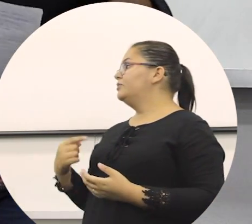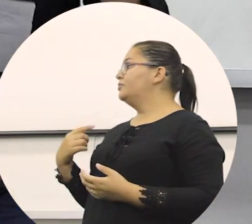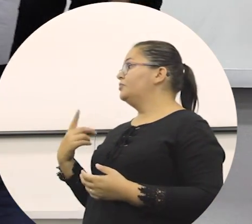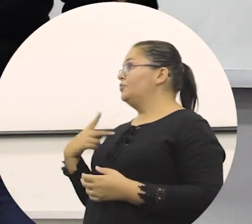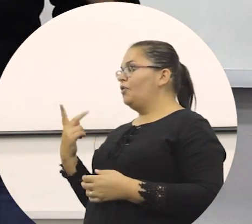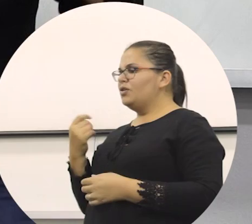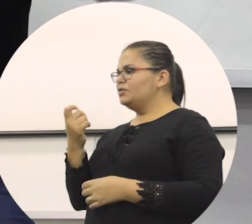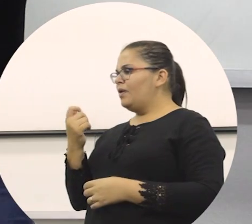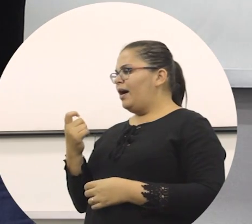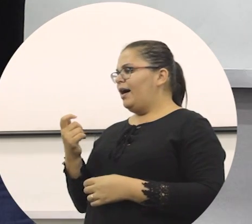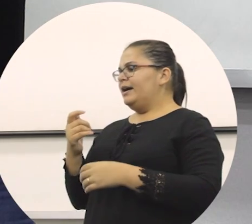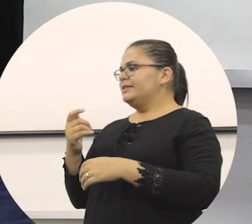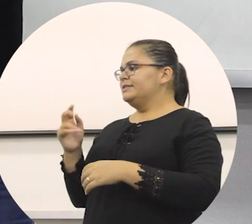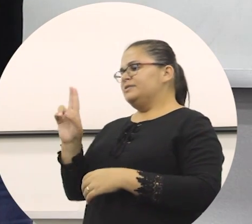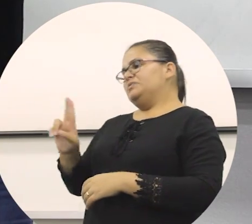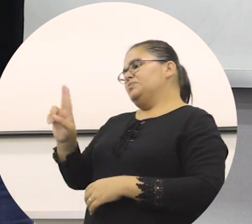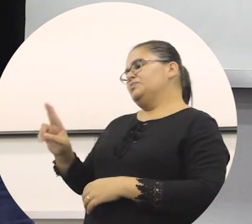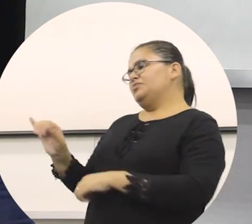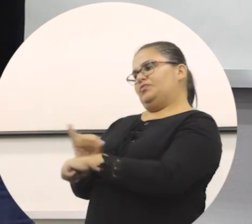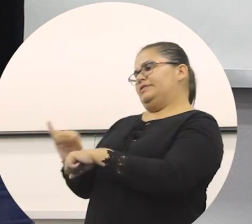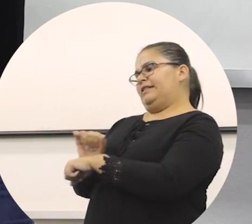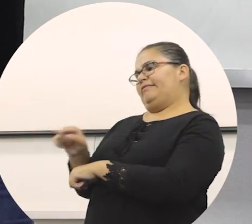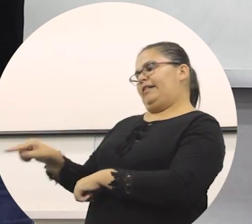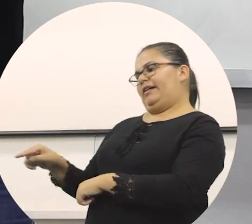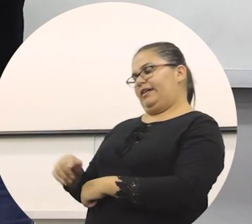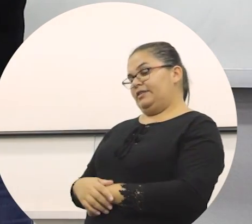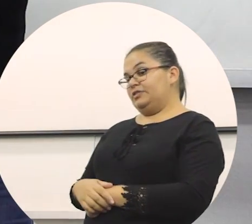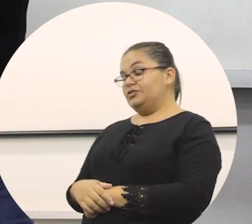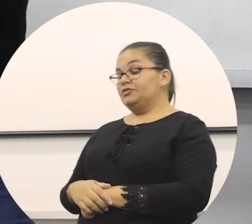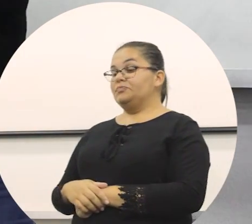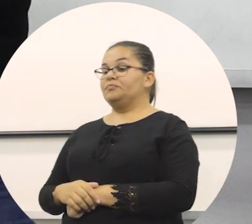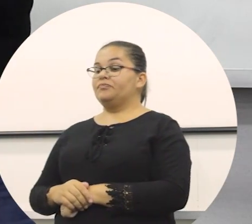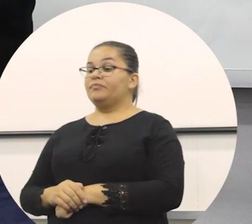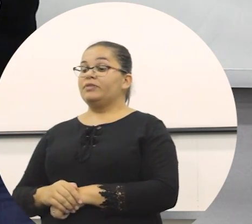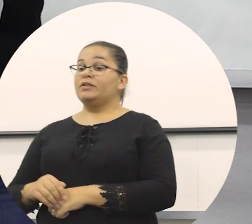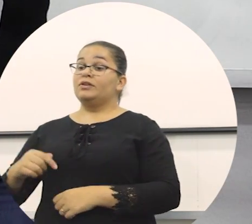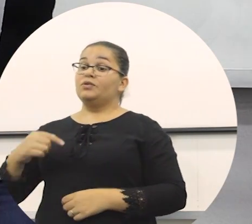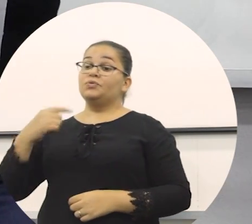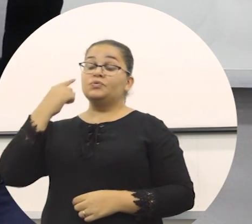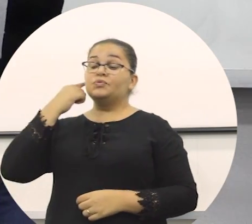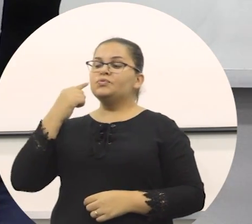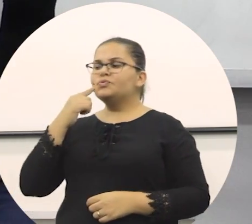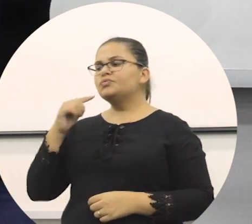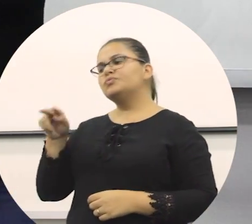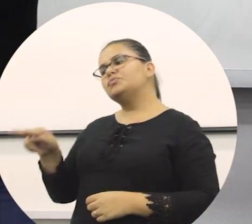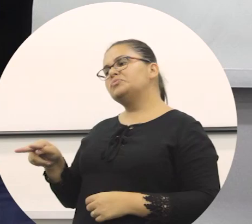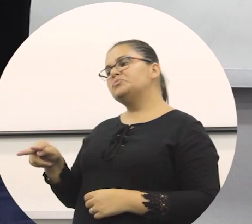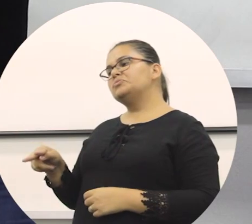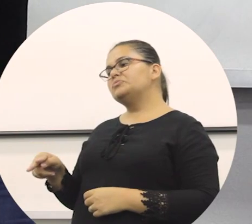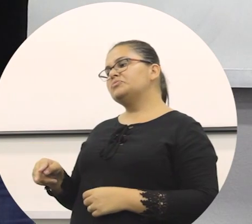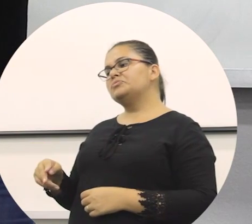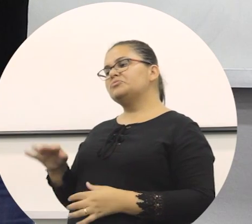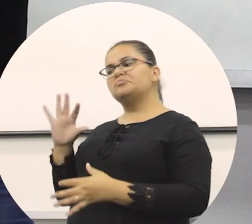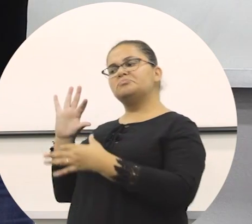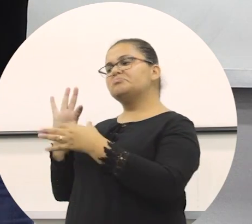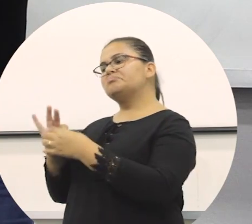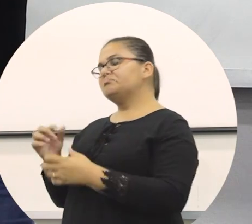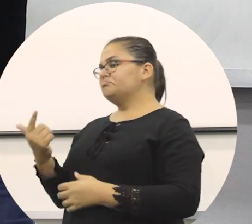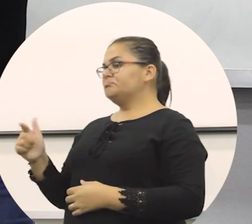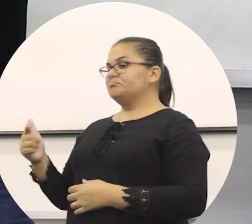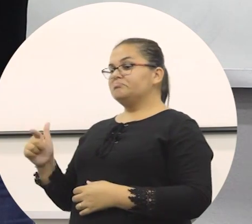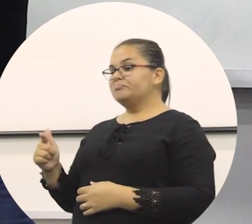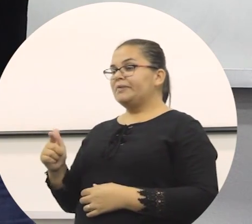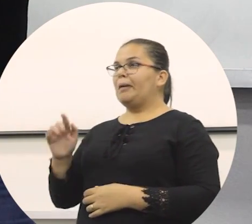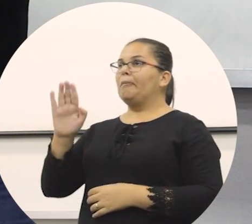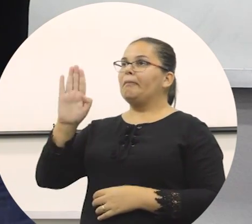Mas tudo bem, bafo caso. Né? Palavras que começam com B e lá, isso para o surdo não tem significado. Então, enquanto a gente está vendo isso daqui, o B